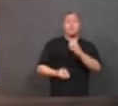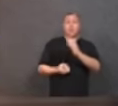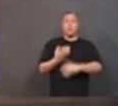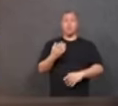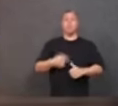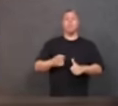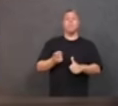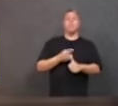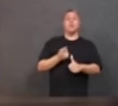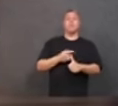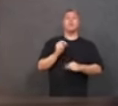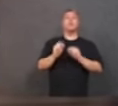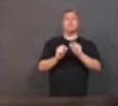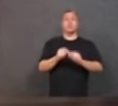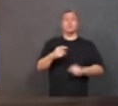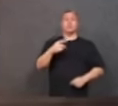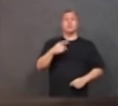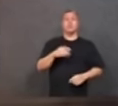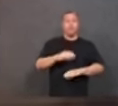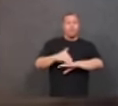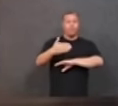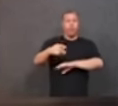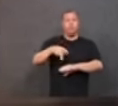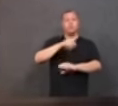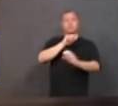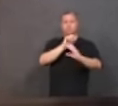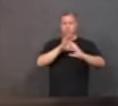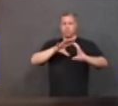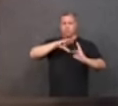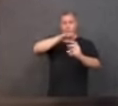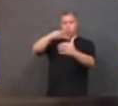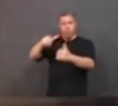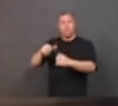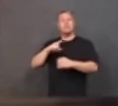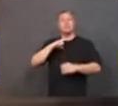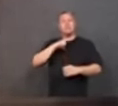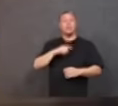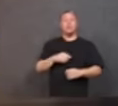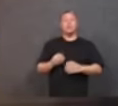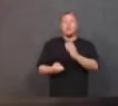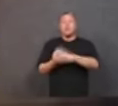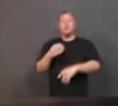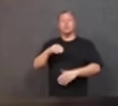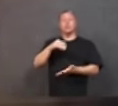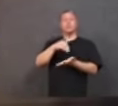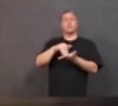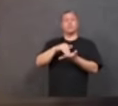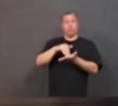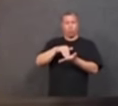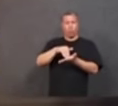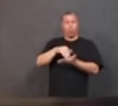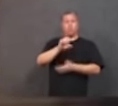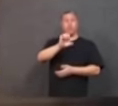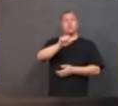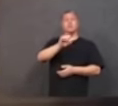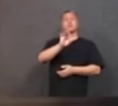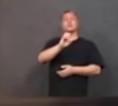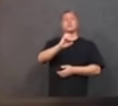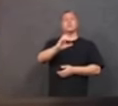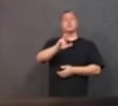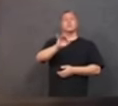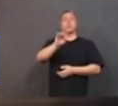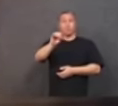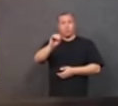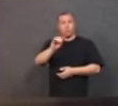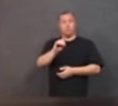para a internacionalização da universidade, o então Escritório de Assuntos Internacionais, mediante o qual nós colocamos mais de